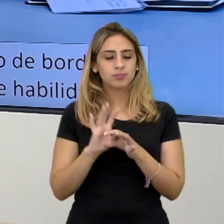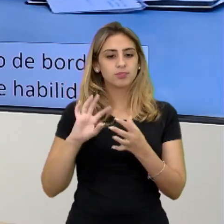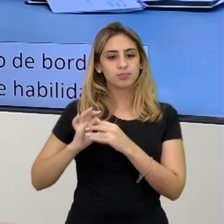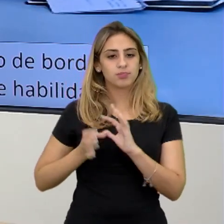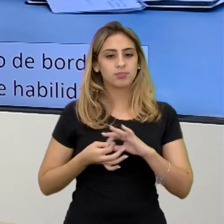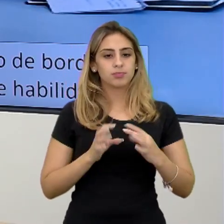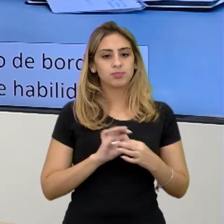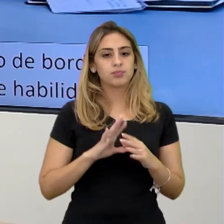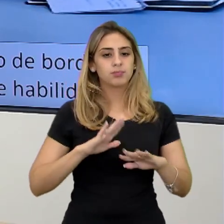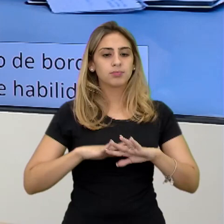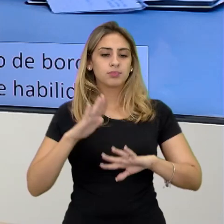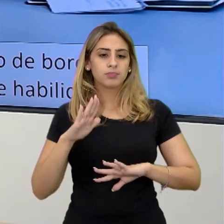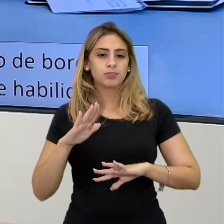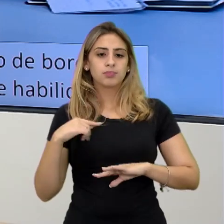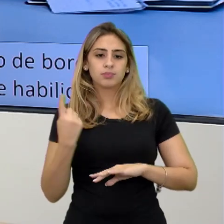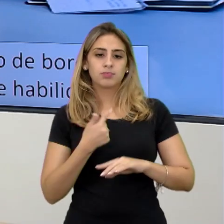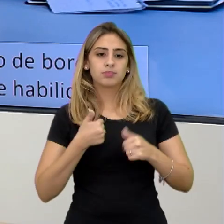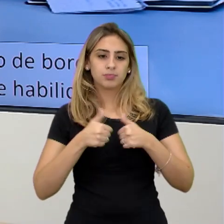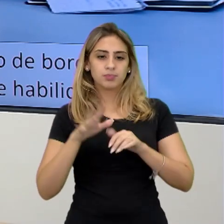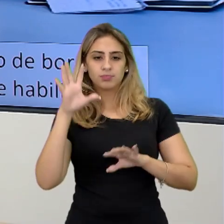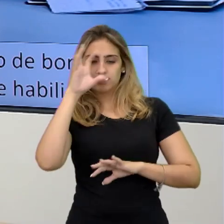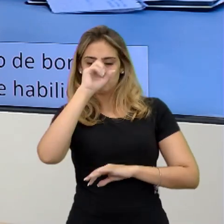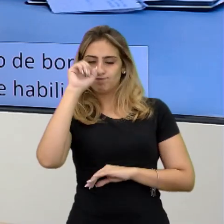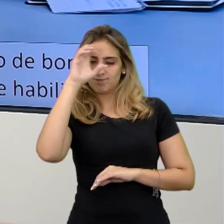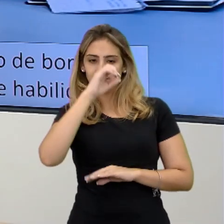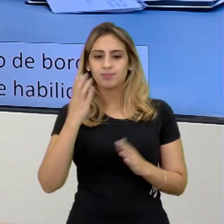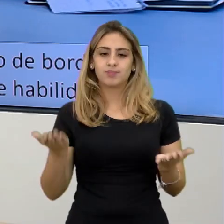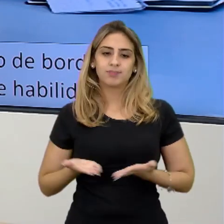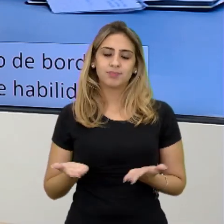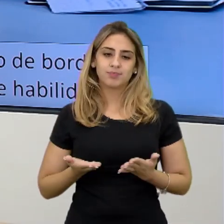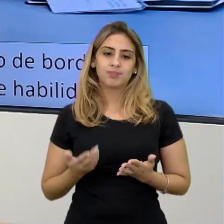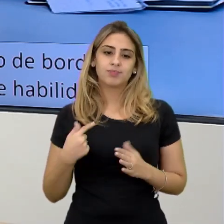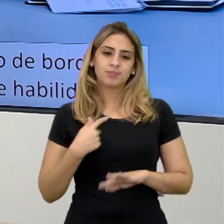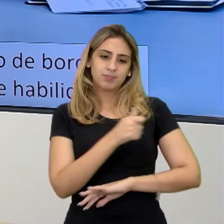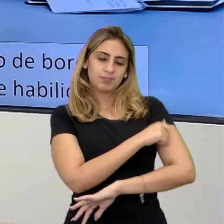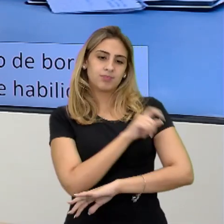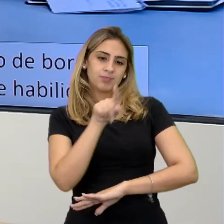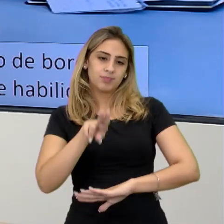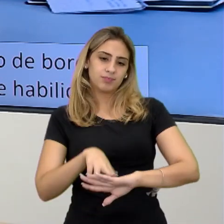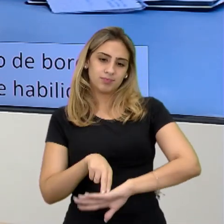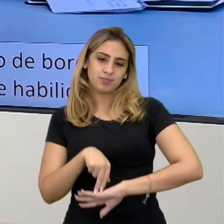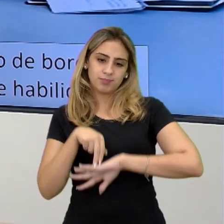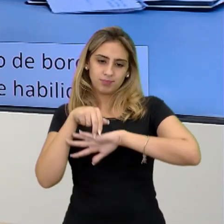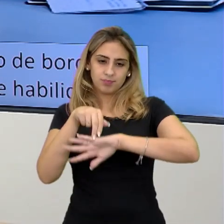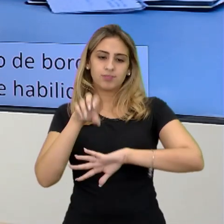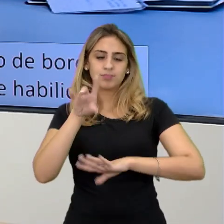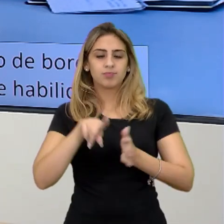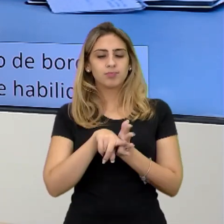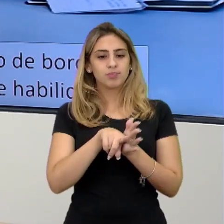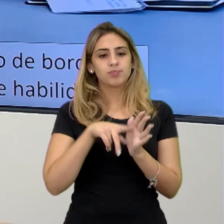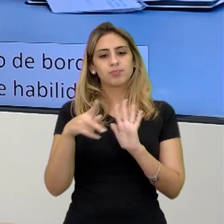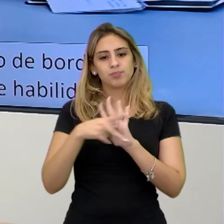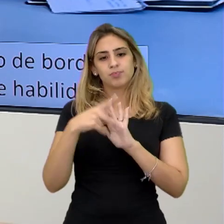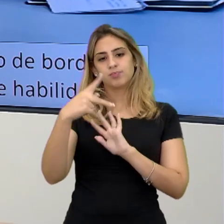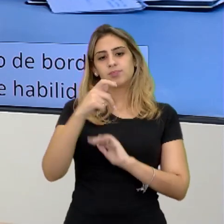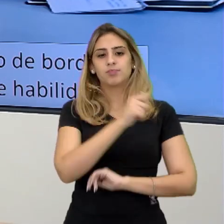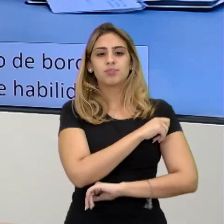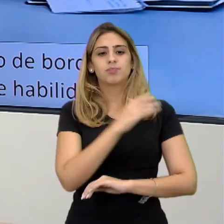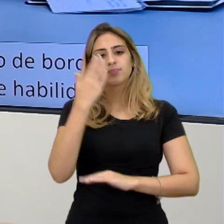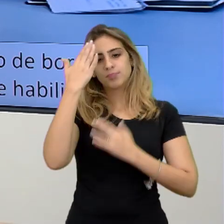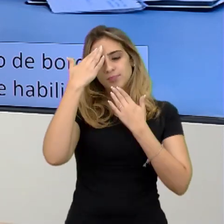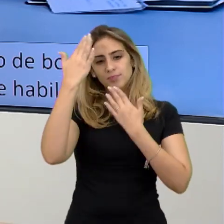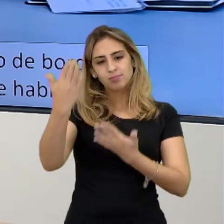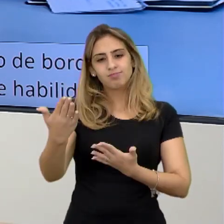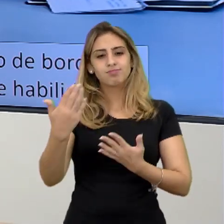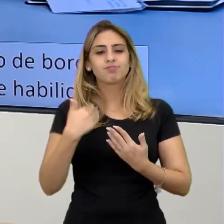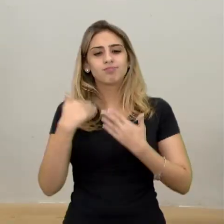contextualizações. Mas nós também estamos aprendendo que agora o estudante é o protagonista. Essa pesquisa é do nosso aluno. Muito obrigada.